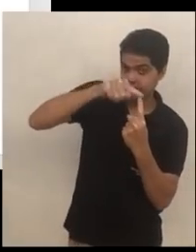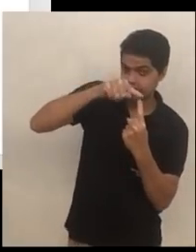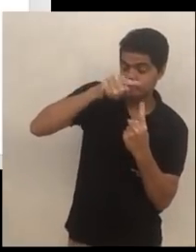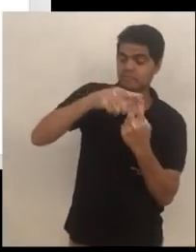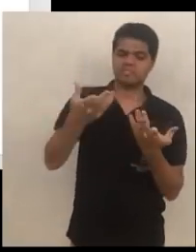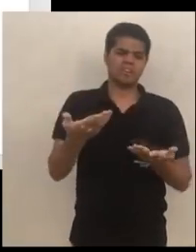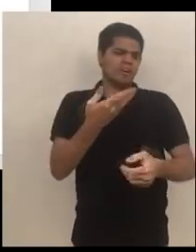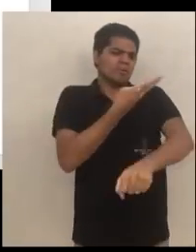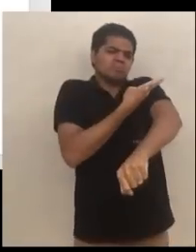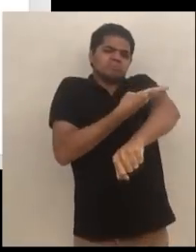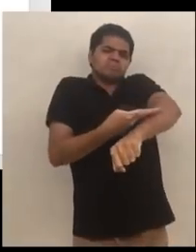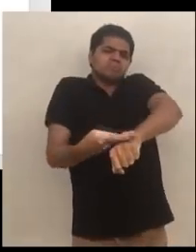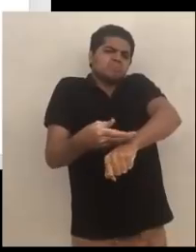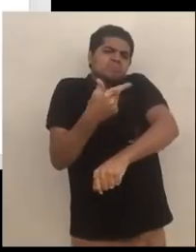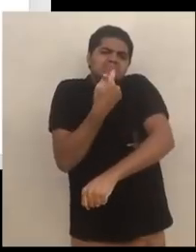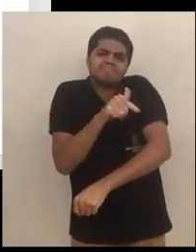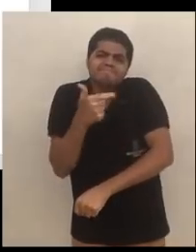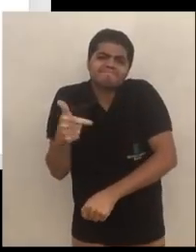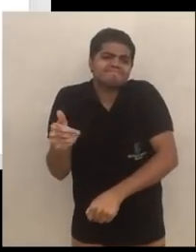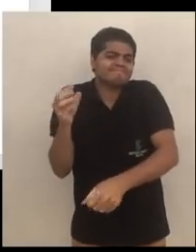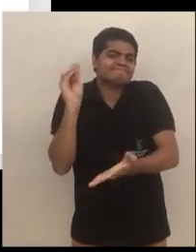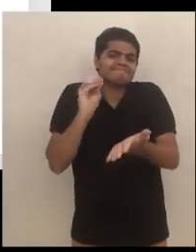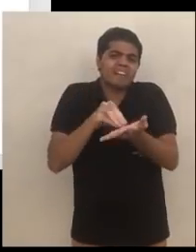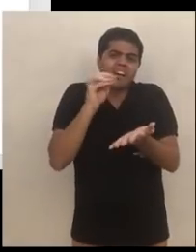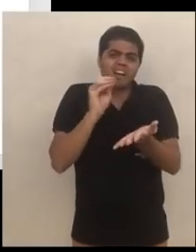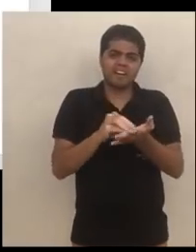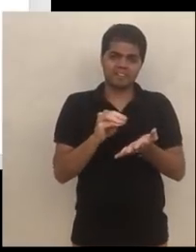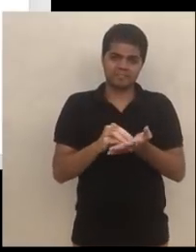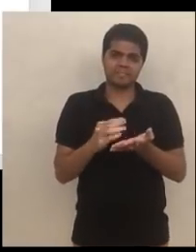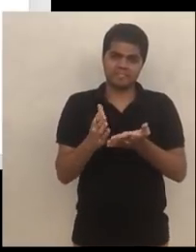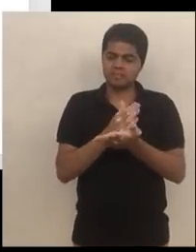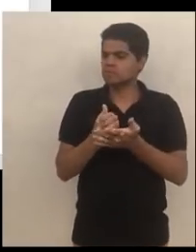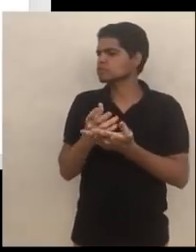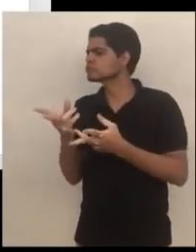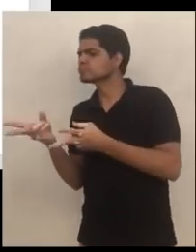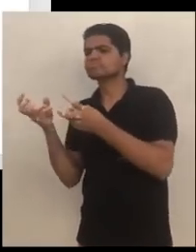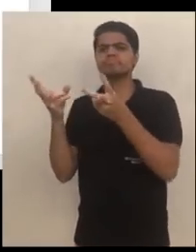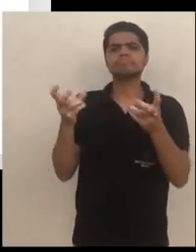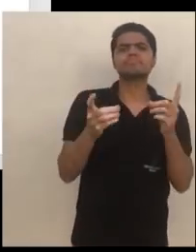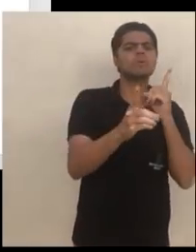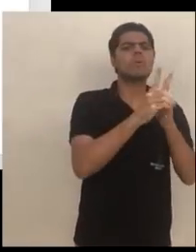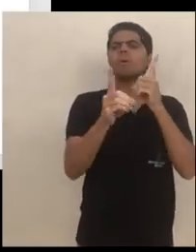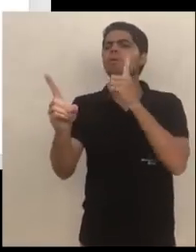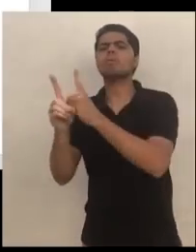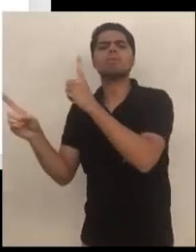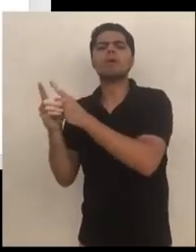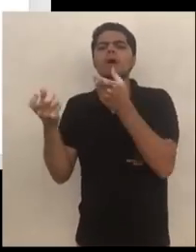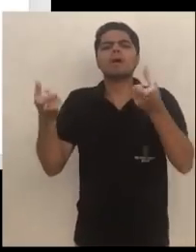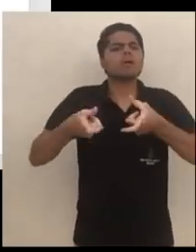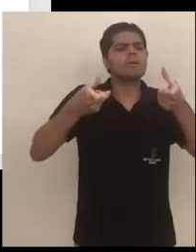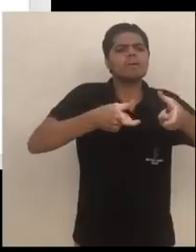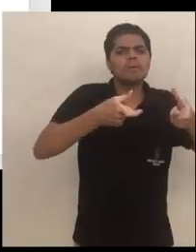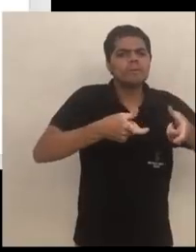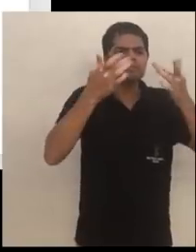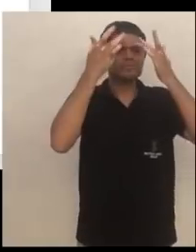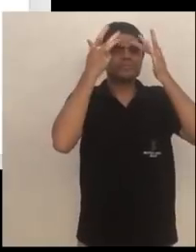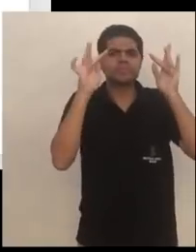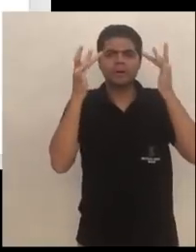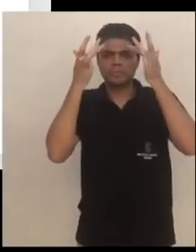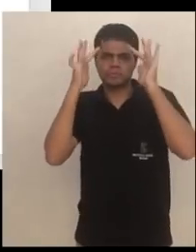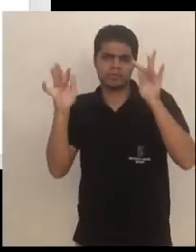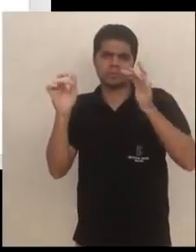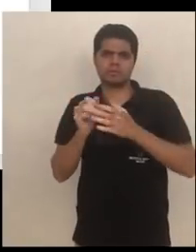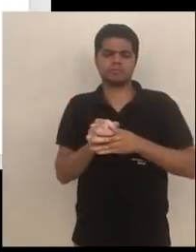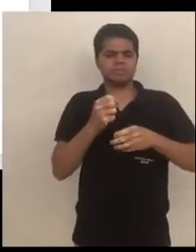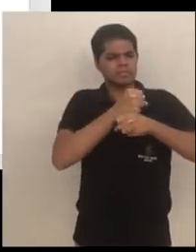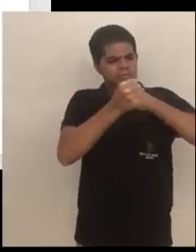lugar, mas em segundo lugar tinha falta de lugares próximos, falta de conhecimento e falta de confiança. Permanece em dois